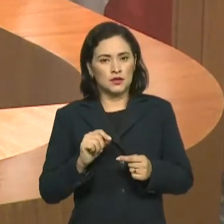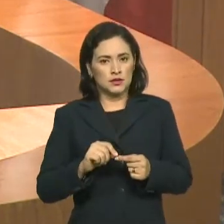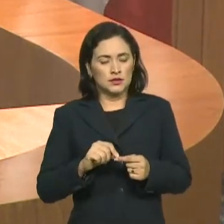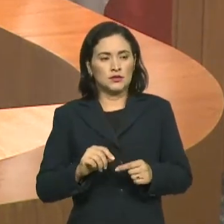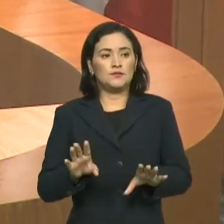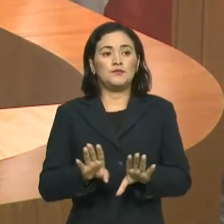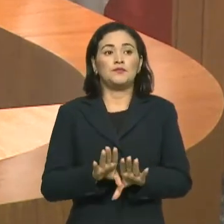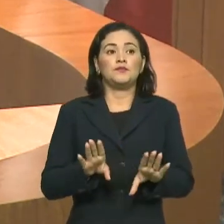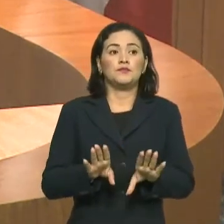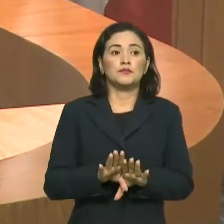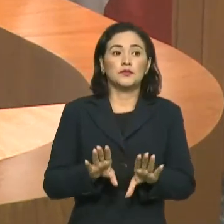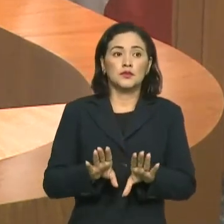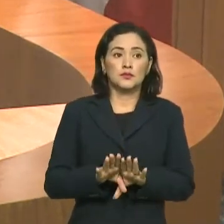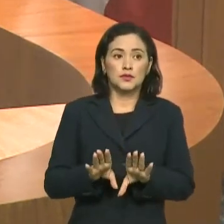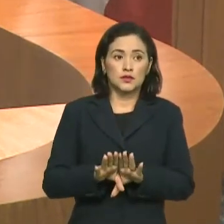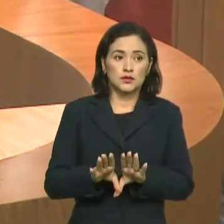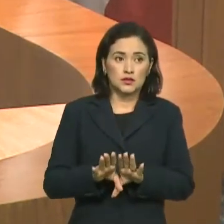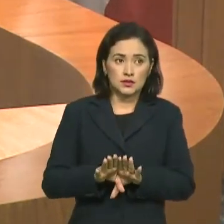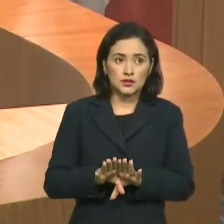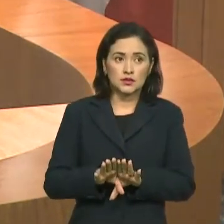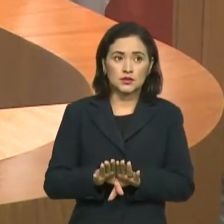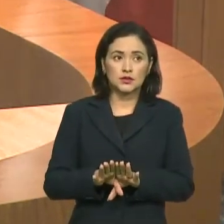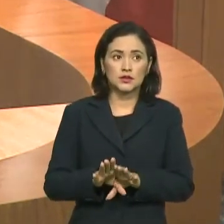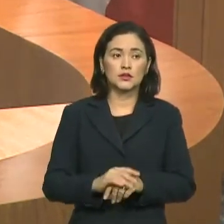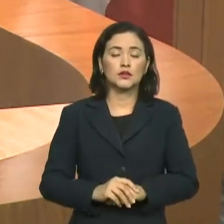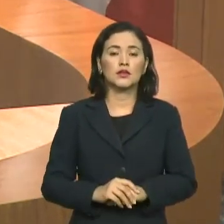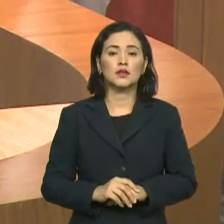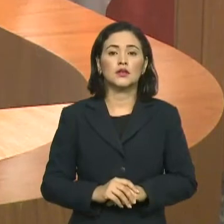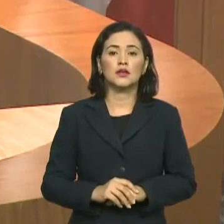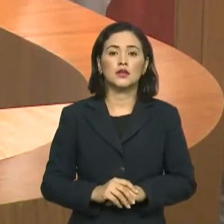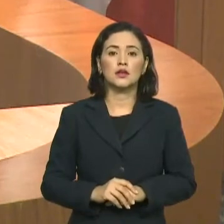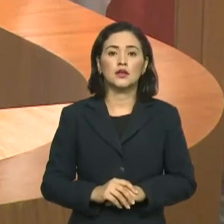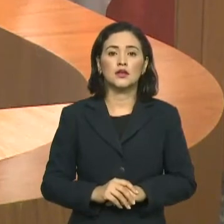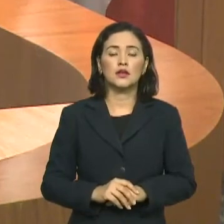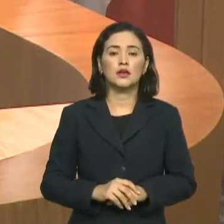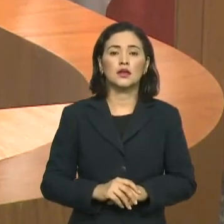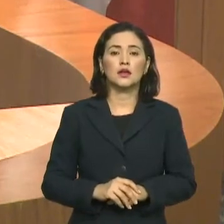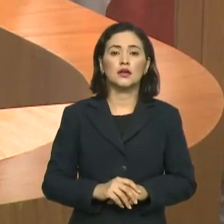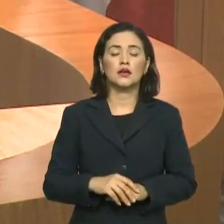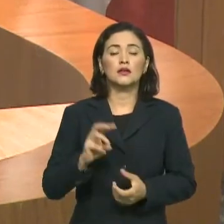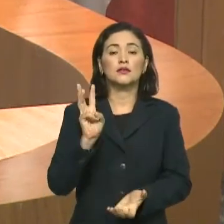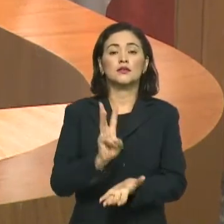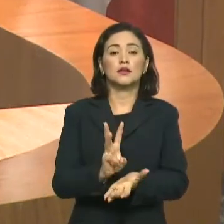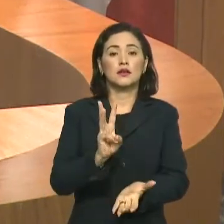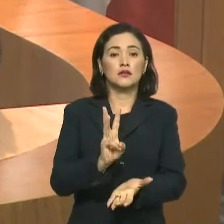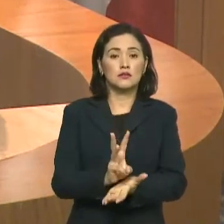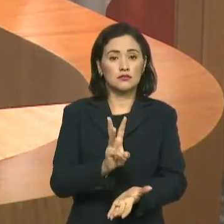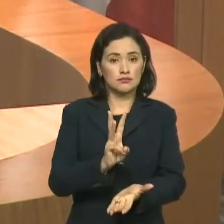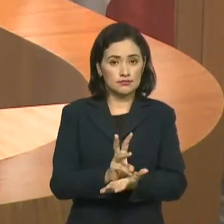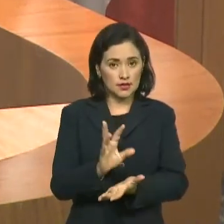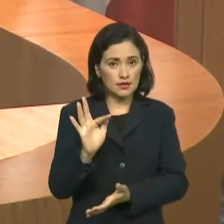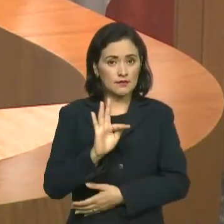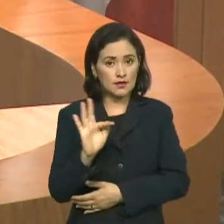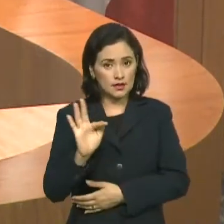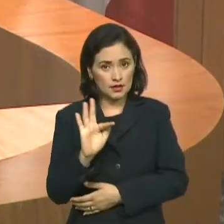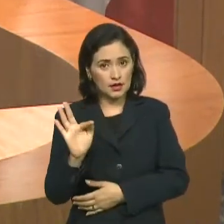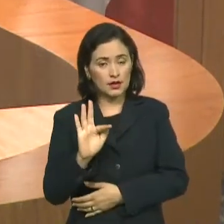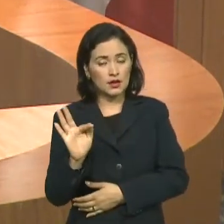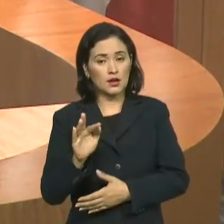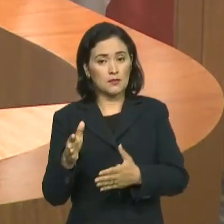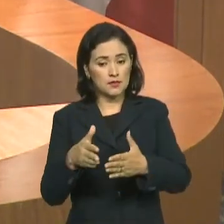também acionar a Defensoria Pública Federal para avaliar a